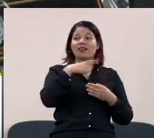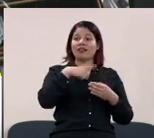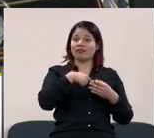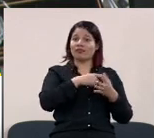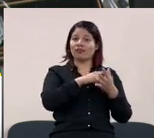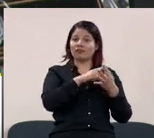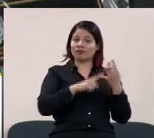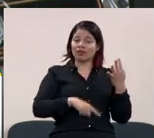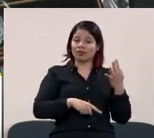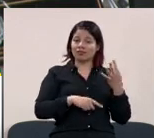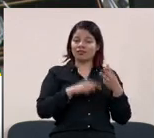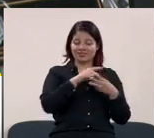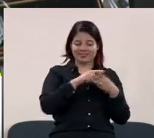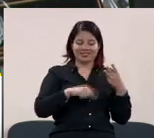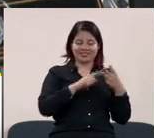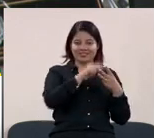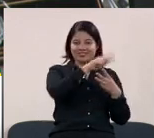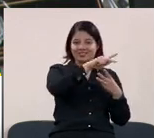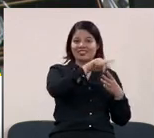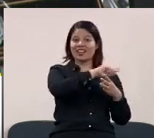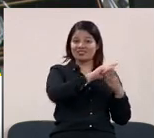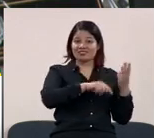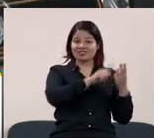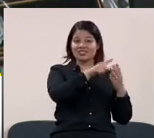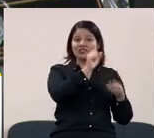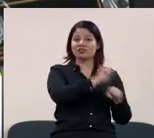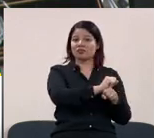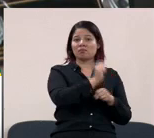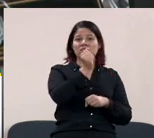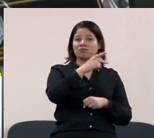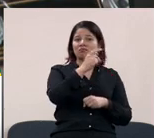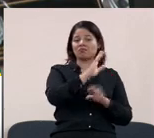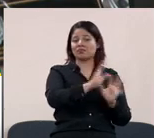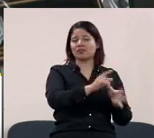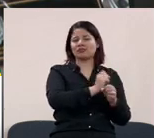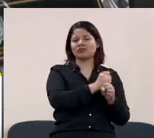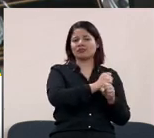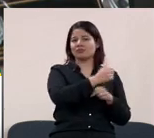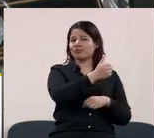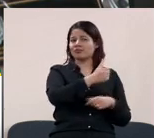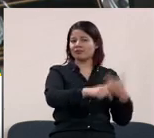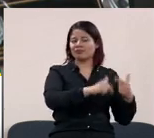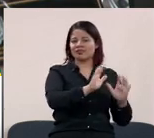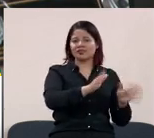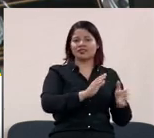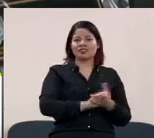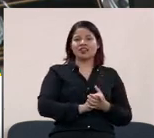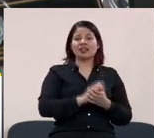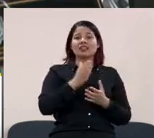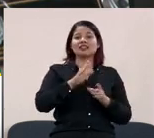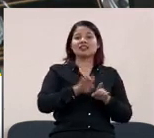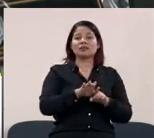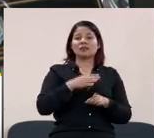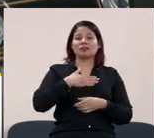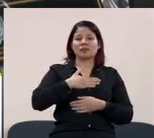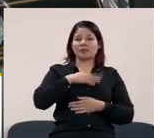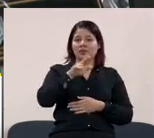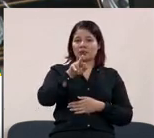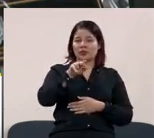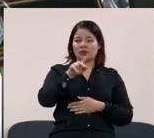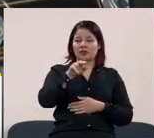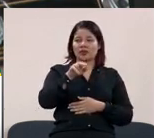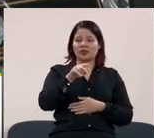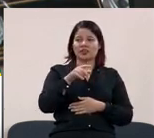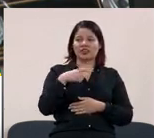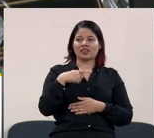professoras aposentadas lá dentro de casa. Minha mãe e minhas 2 irmãs. E tem meu irmão que é professor aqui do estado do Amapá, que